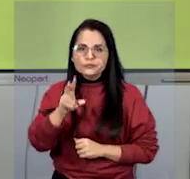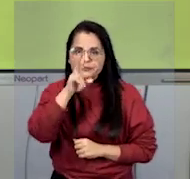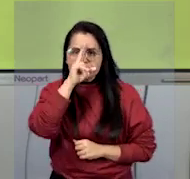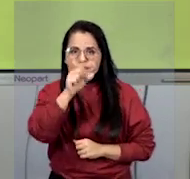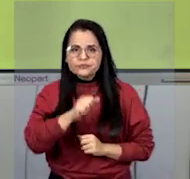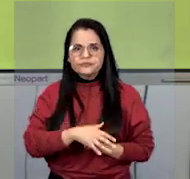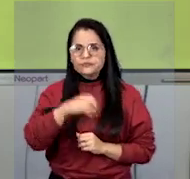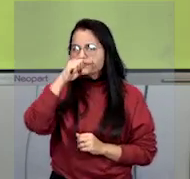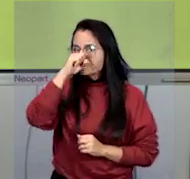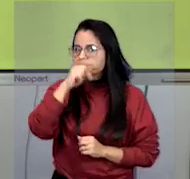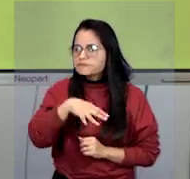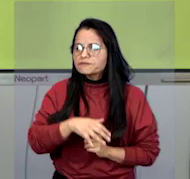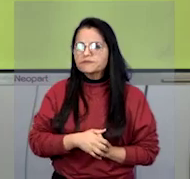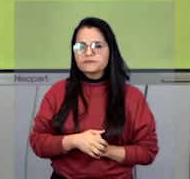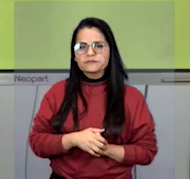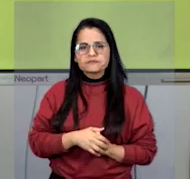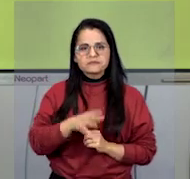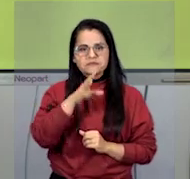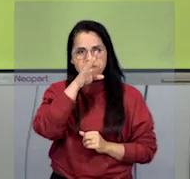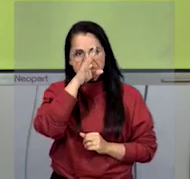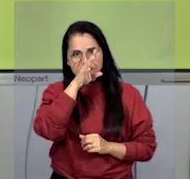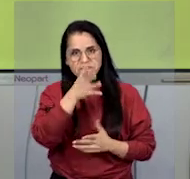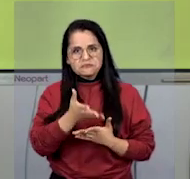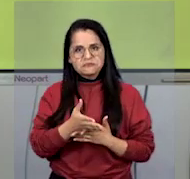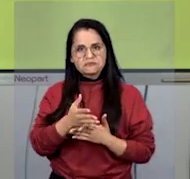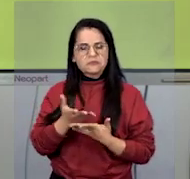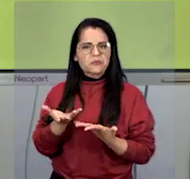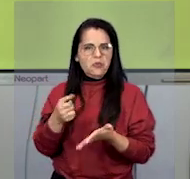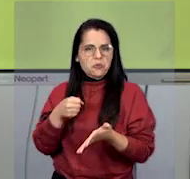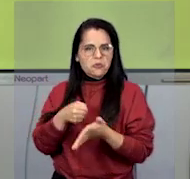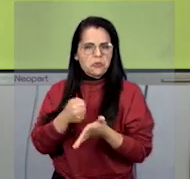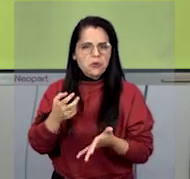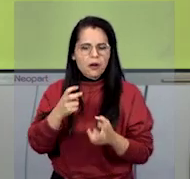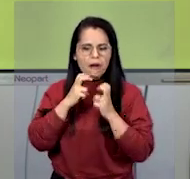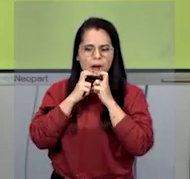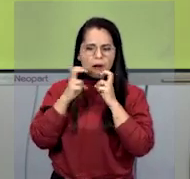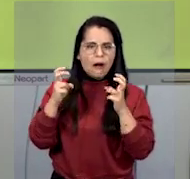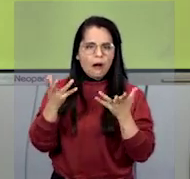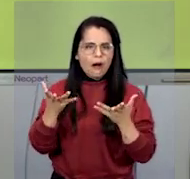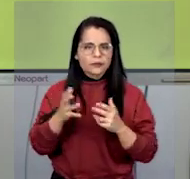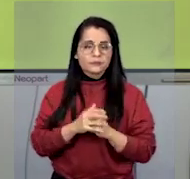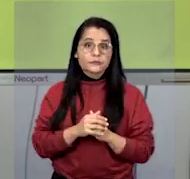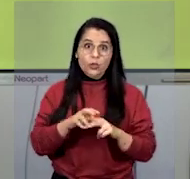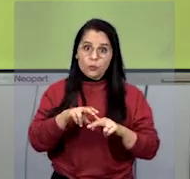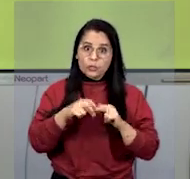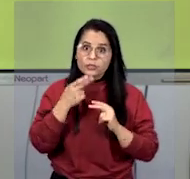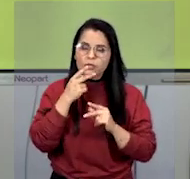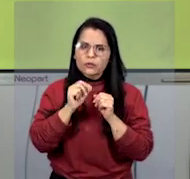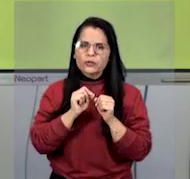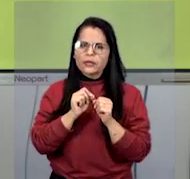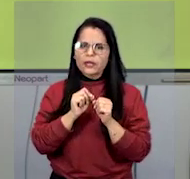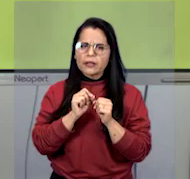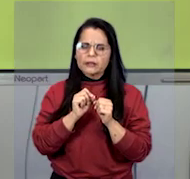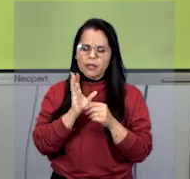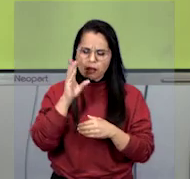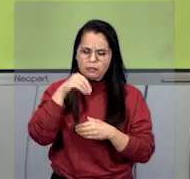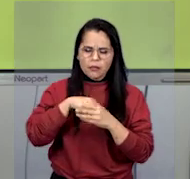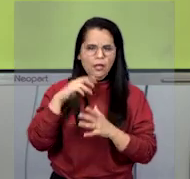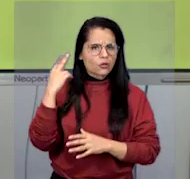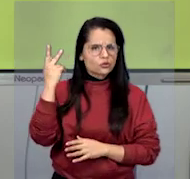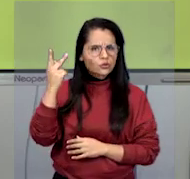a violência, a estupidez, o murro na mesa, o grito. Por isso que ele fala, isso faz parte da nossa